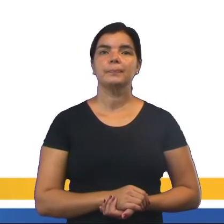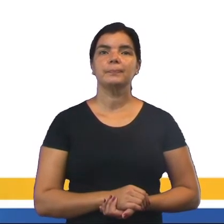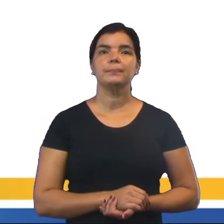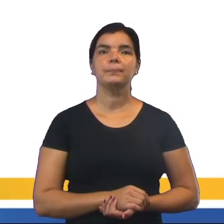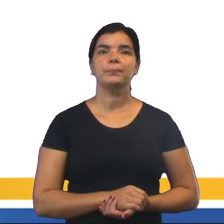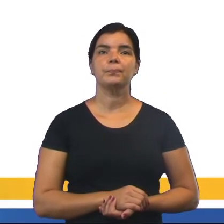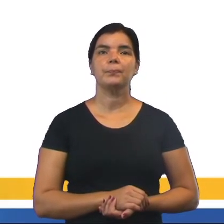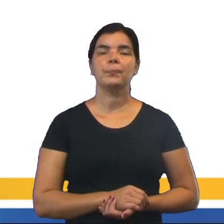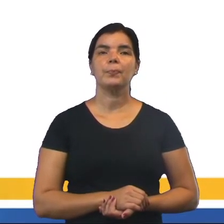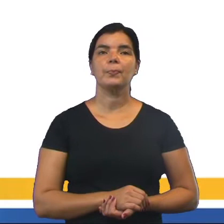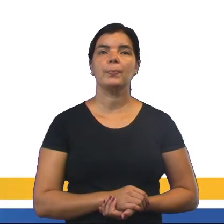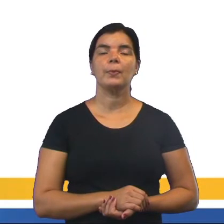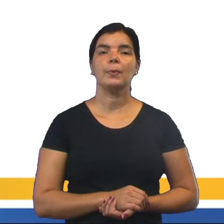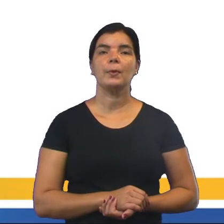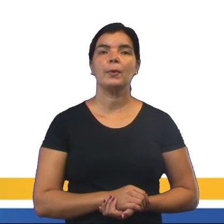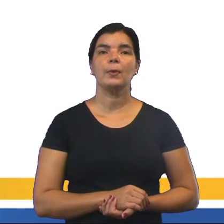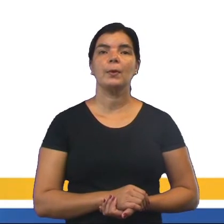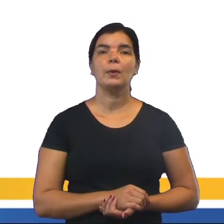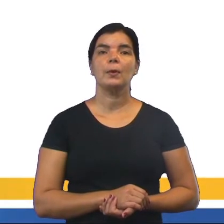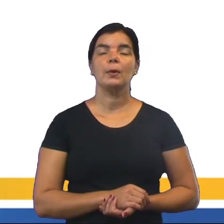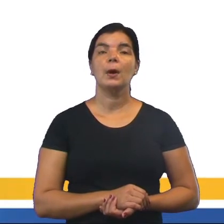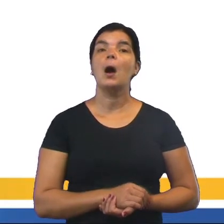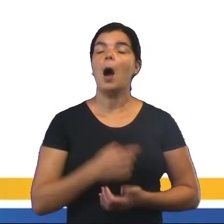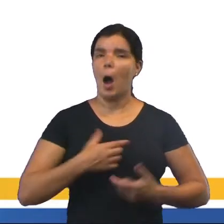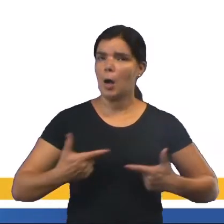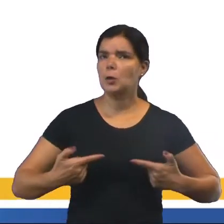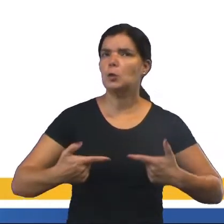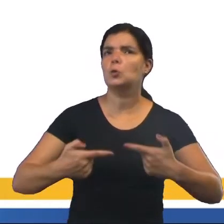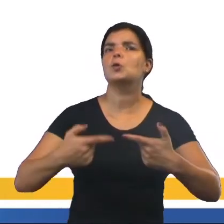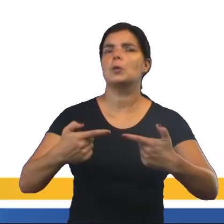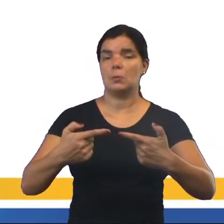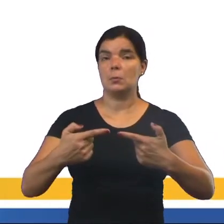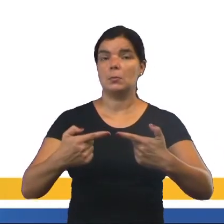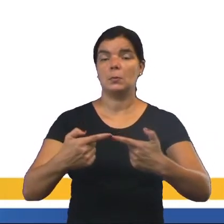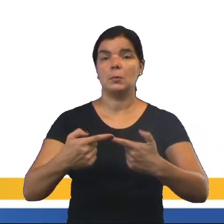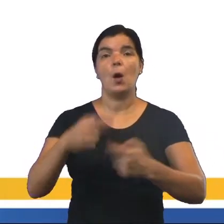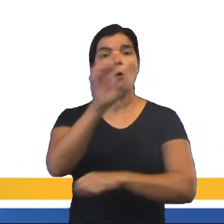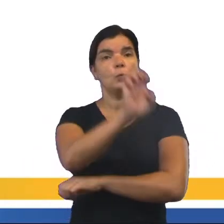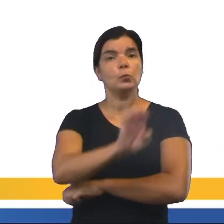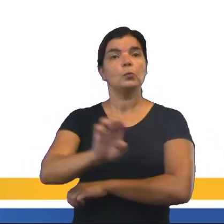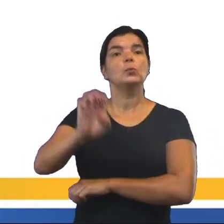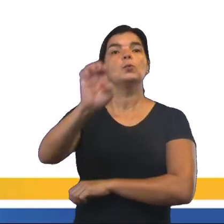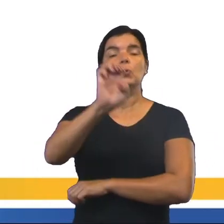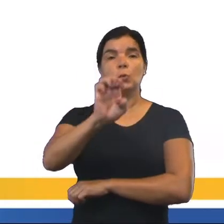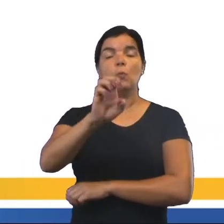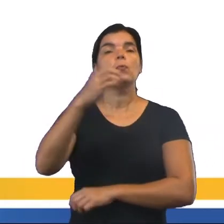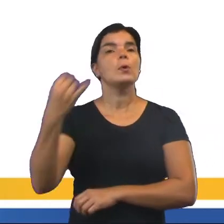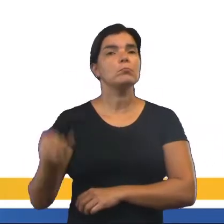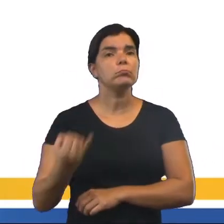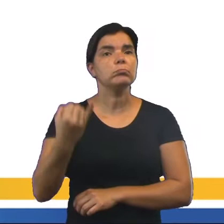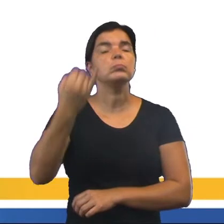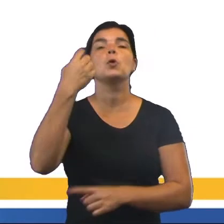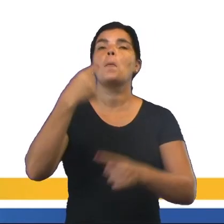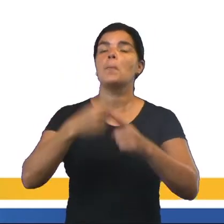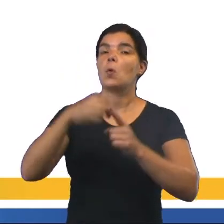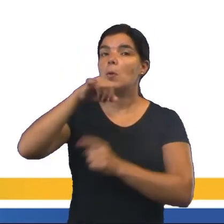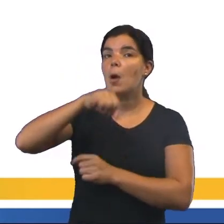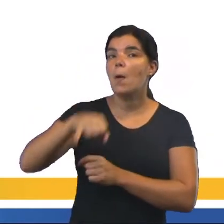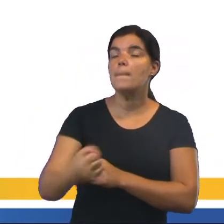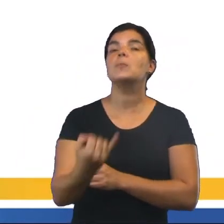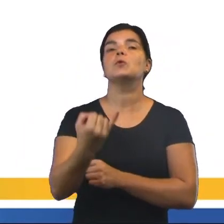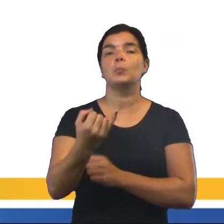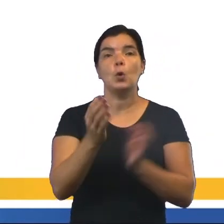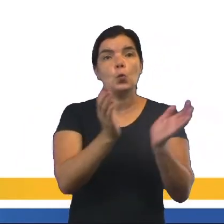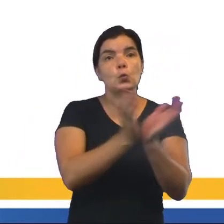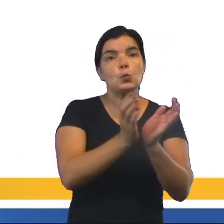A guerra contra o nazifascismo na Europa foi importante porque ela foi aproveitada, de certo modo,